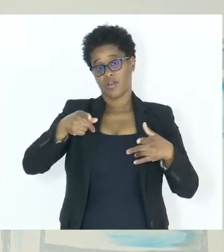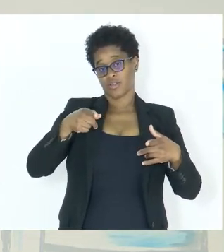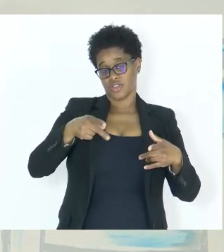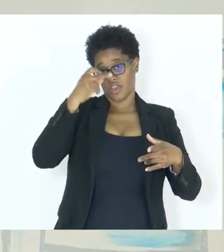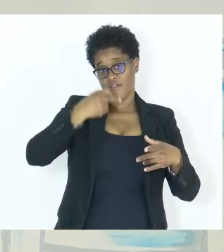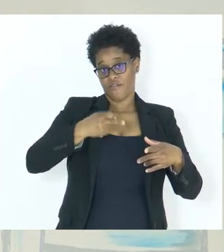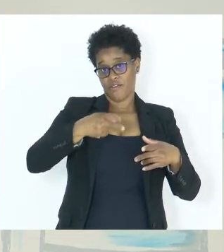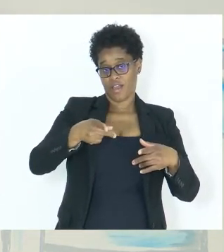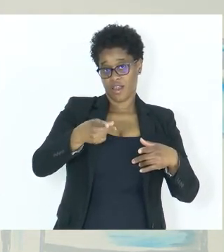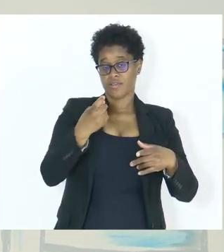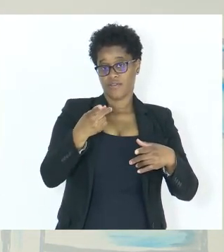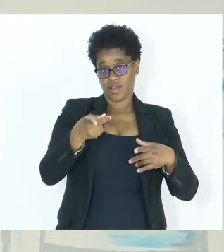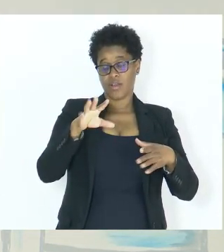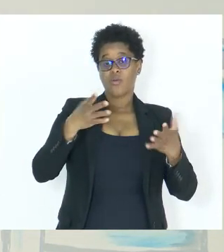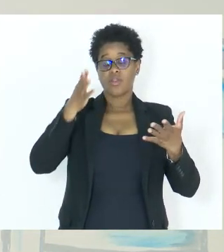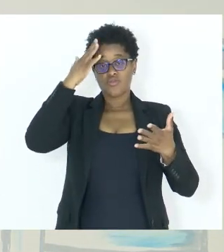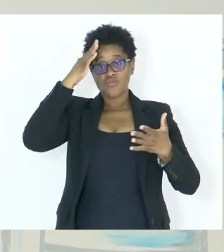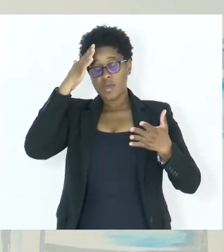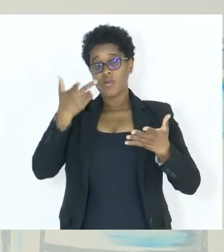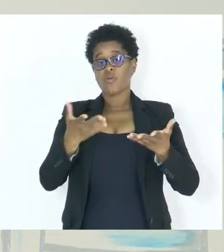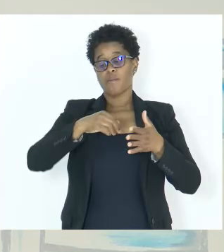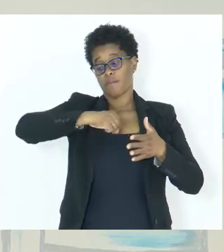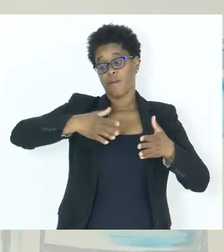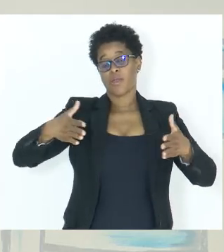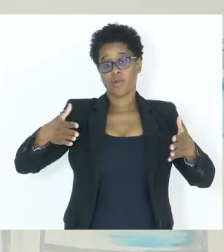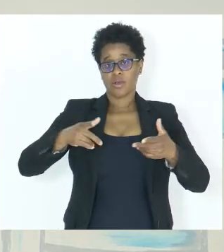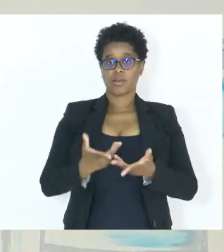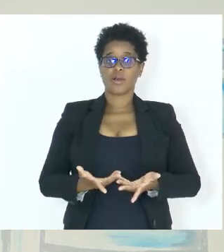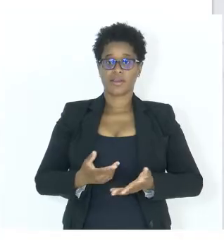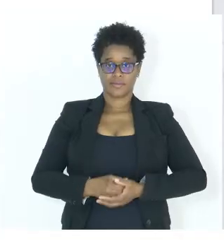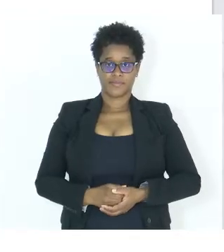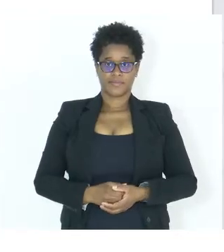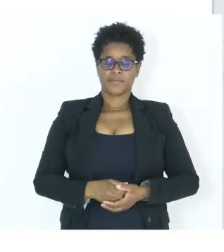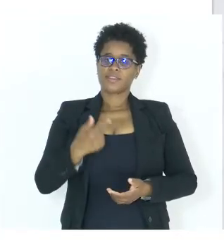que ficaram, qual é o número maior? Temos o